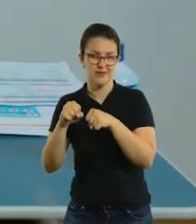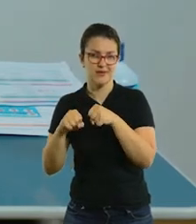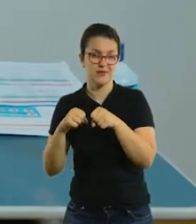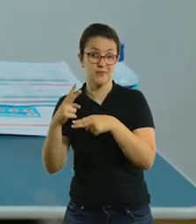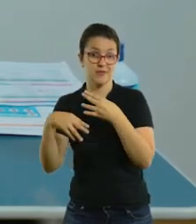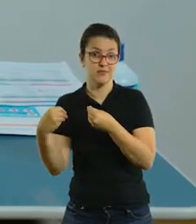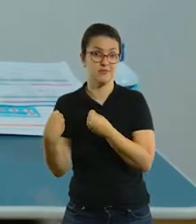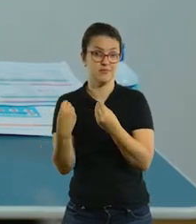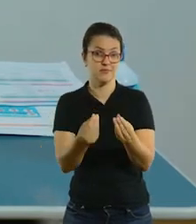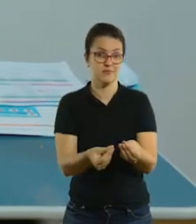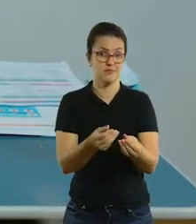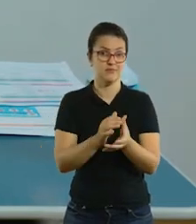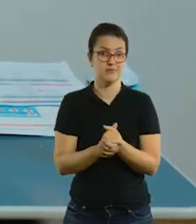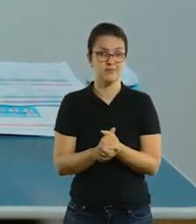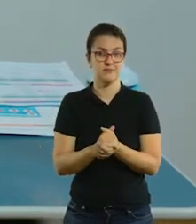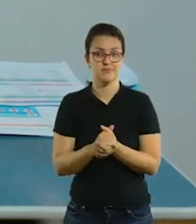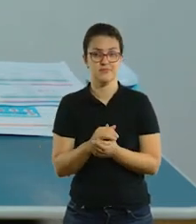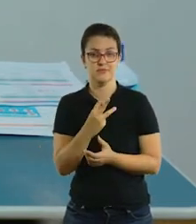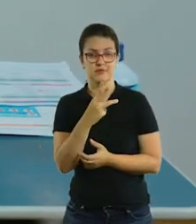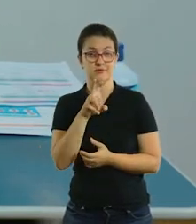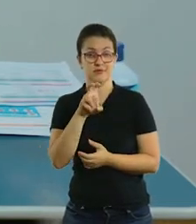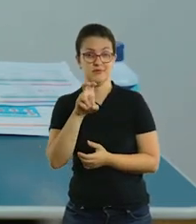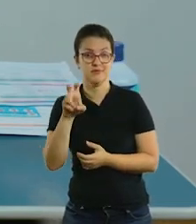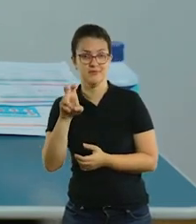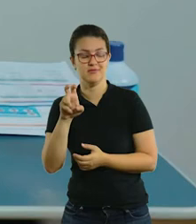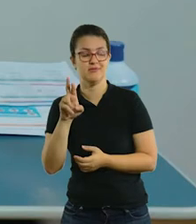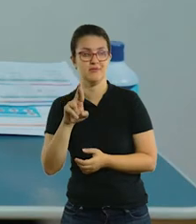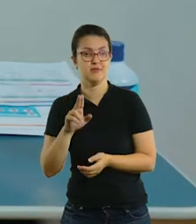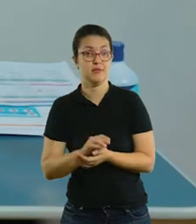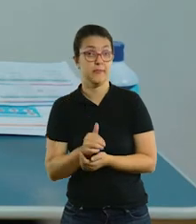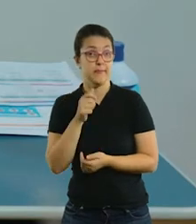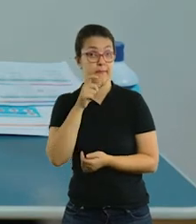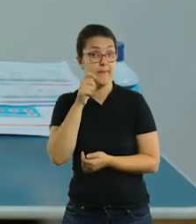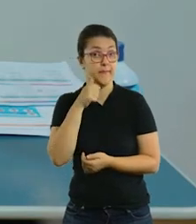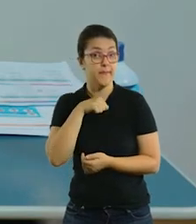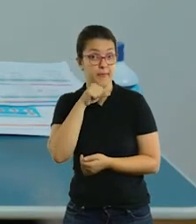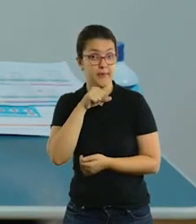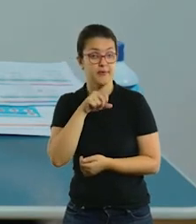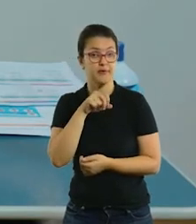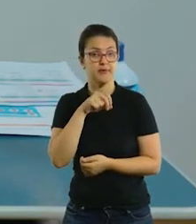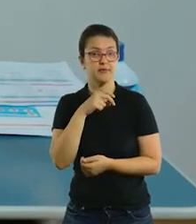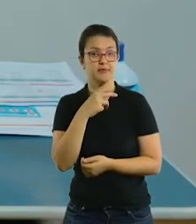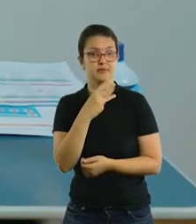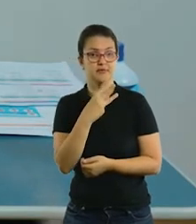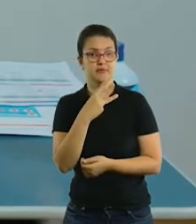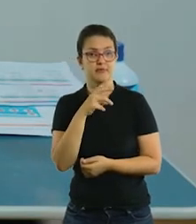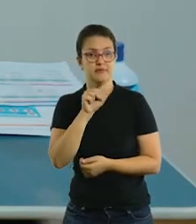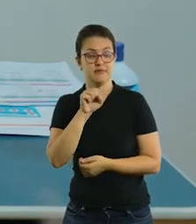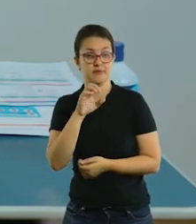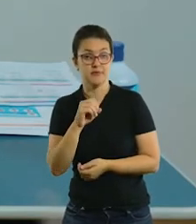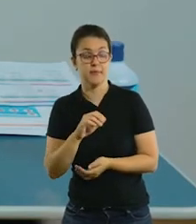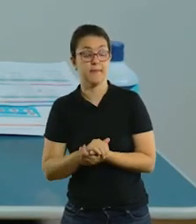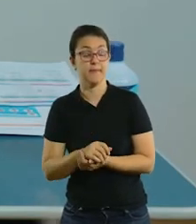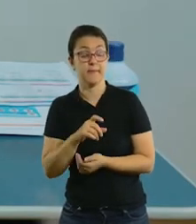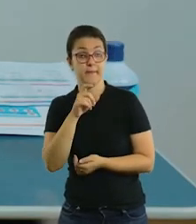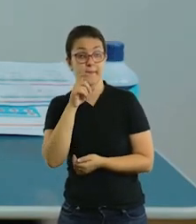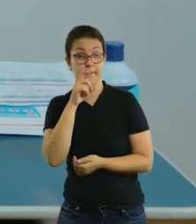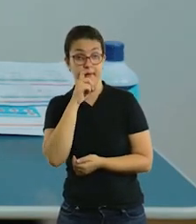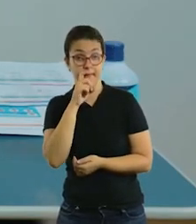custa R$ 875. A mãe de Marcos já economizou R$ 280. Seu pai